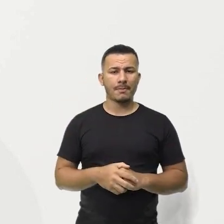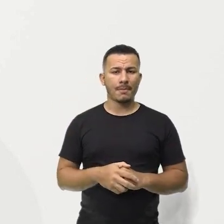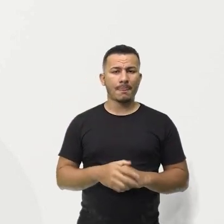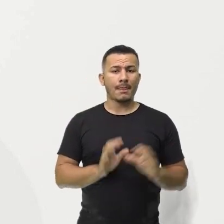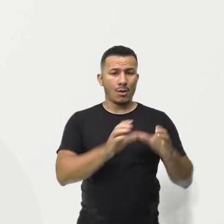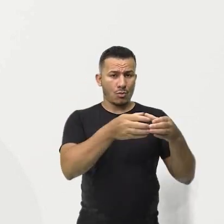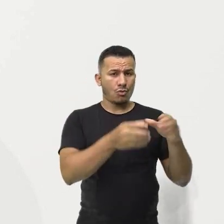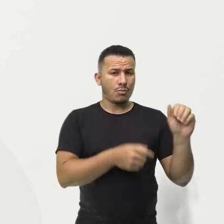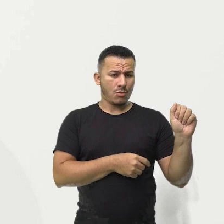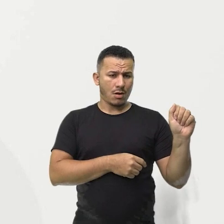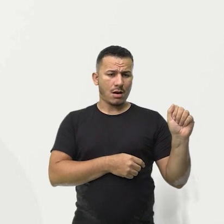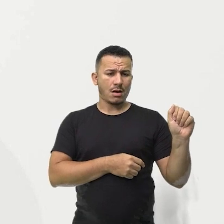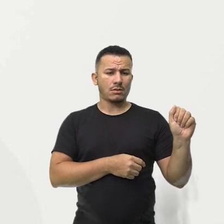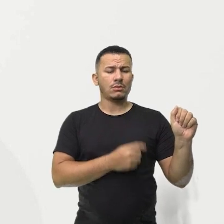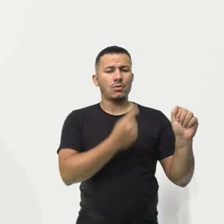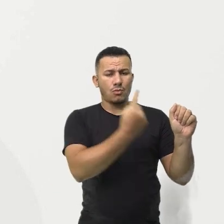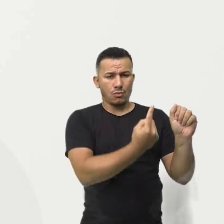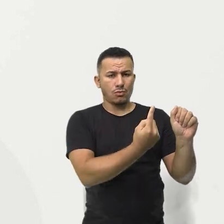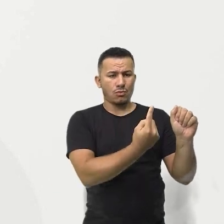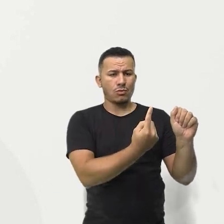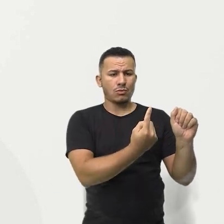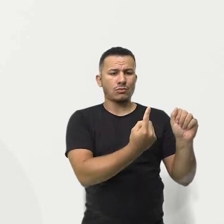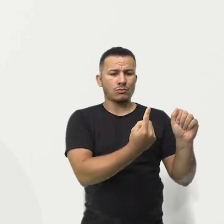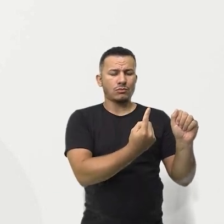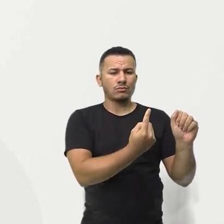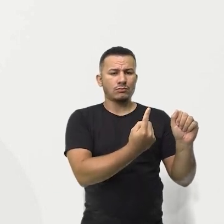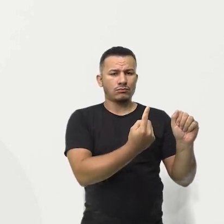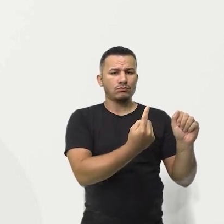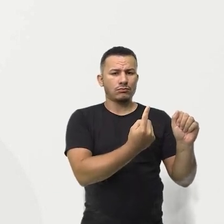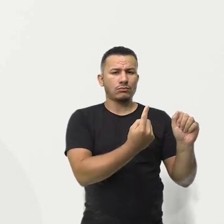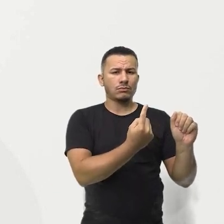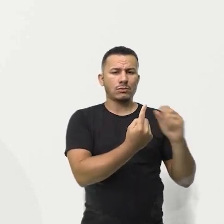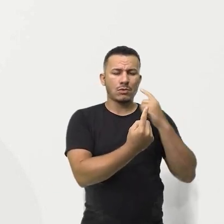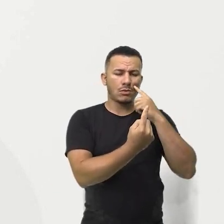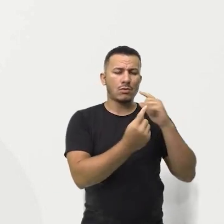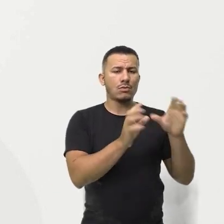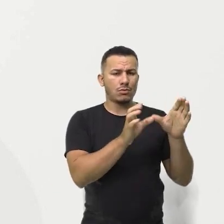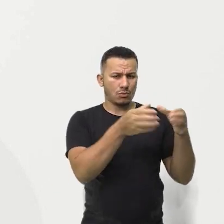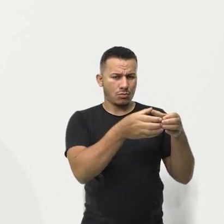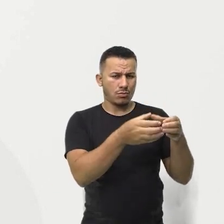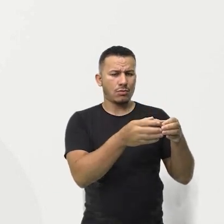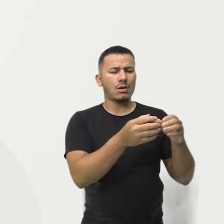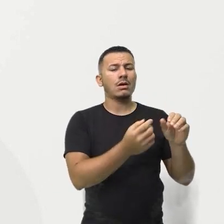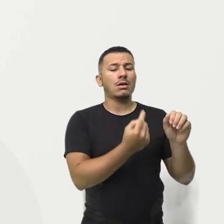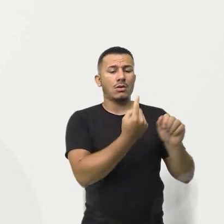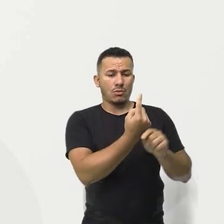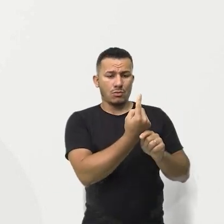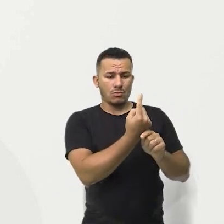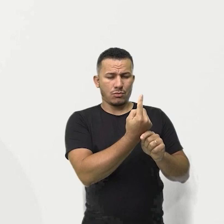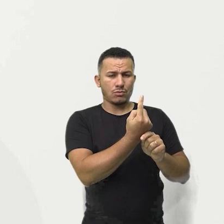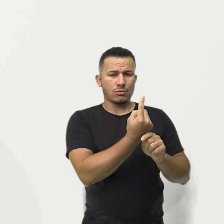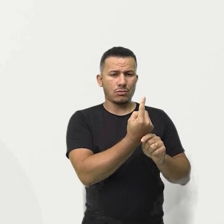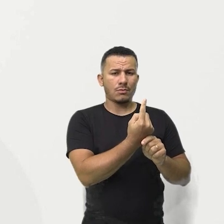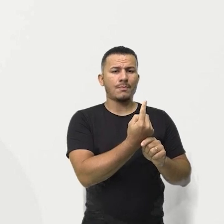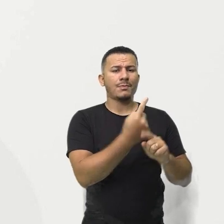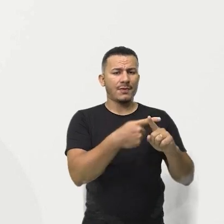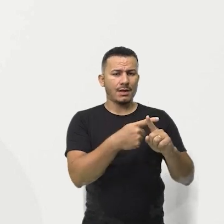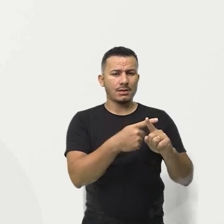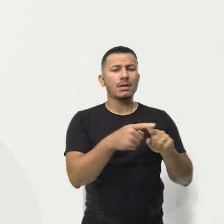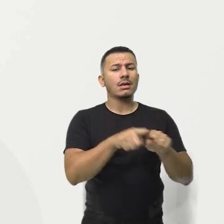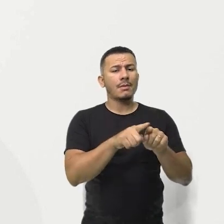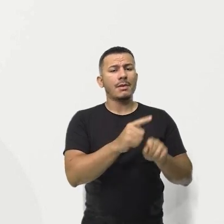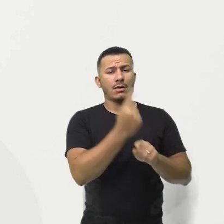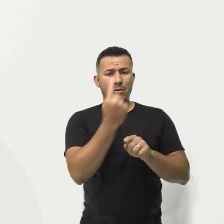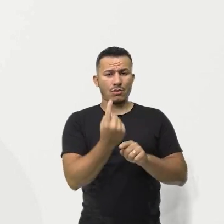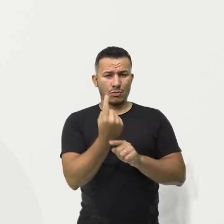atenção, todas as coordenadas por 2. Olha, vai multiplicar por 2 o número 1. Atenção, tem que ficar